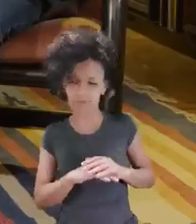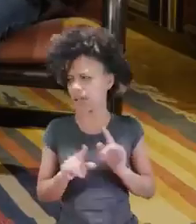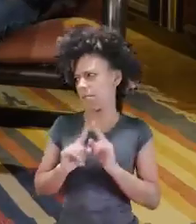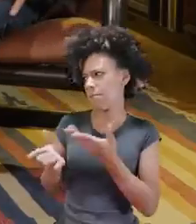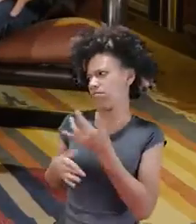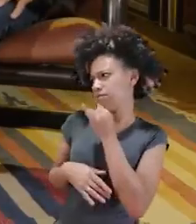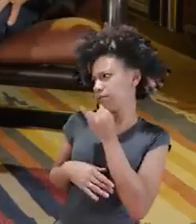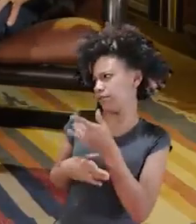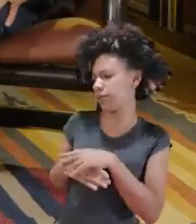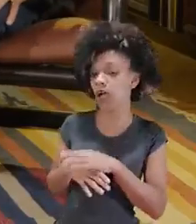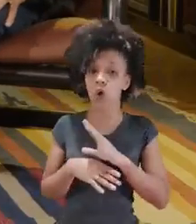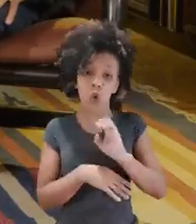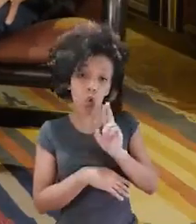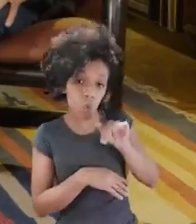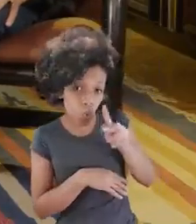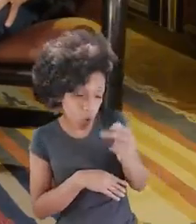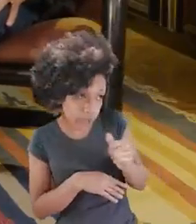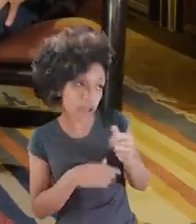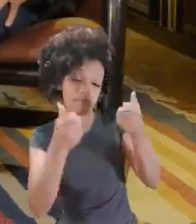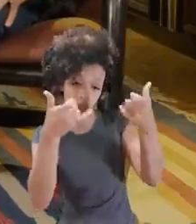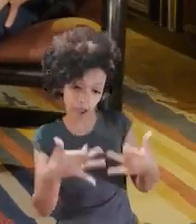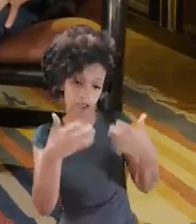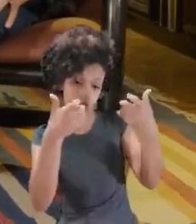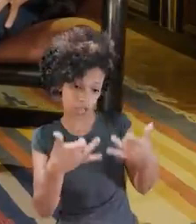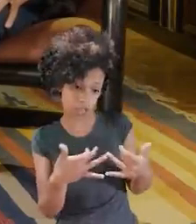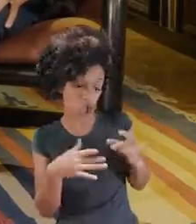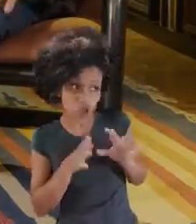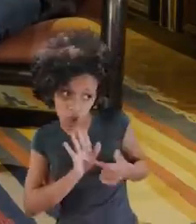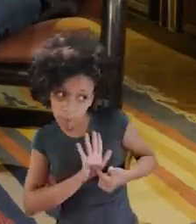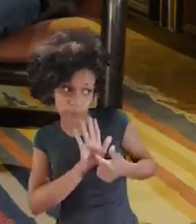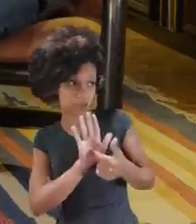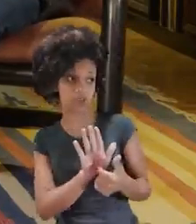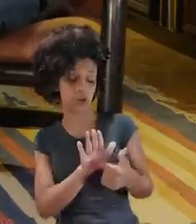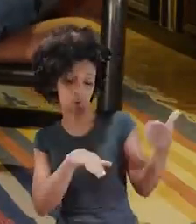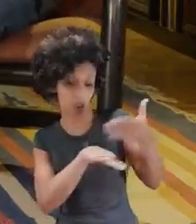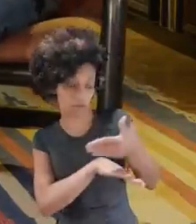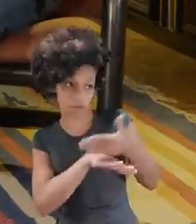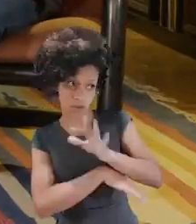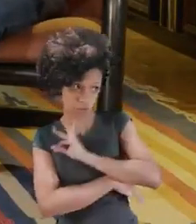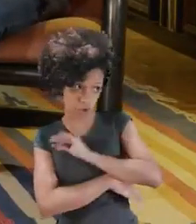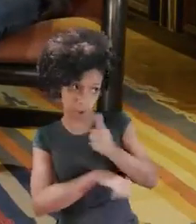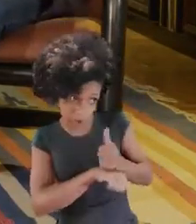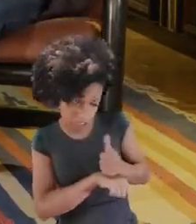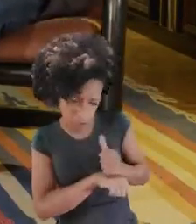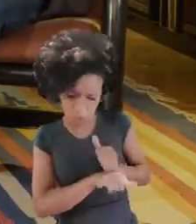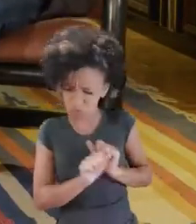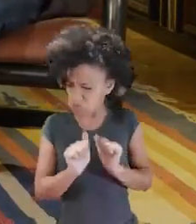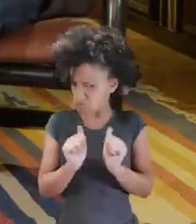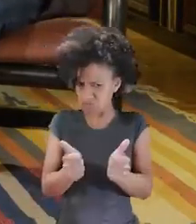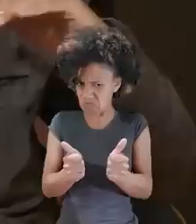então assim mas aí mas o que o outro da Cunha tava só falando só falando sobre é só mostrando a atuação dele policial